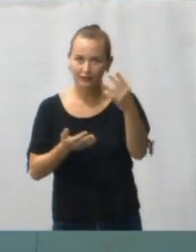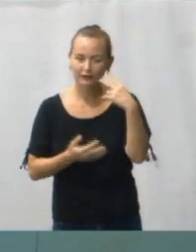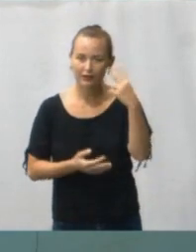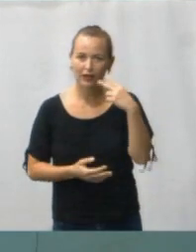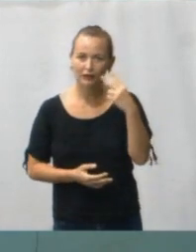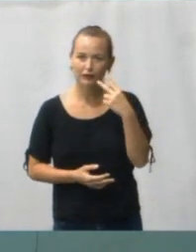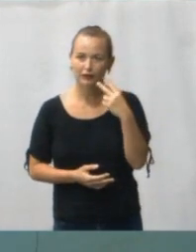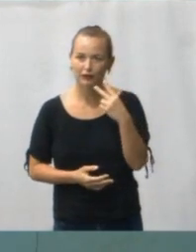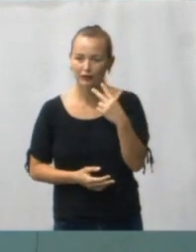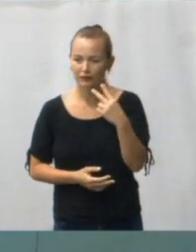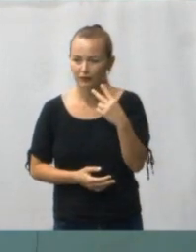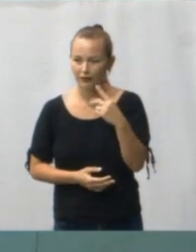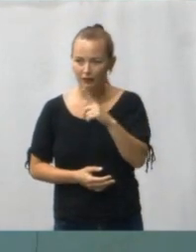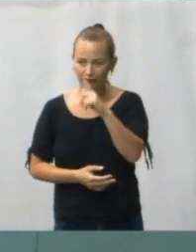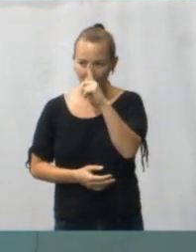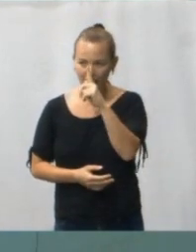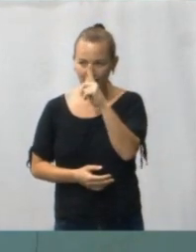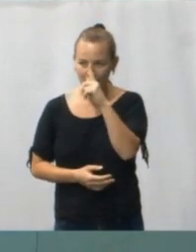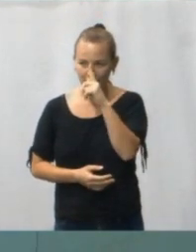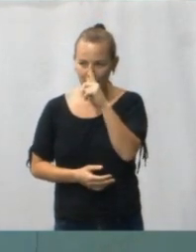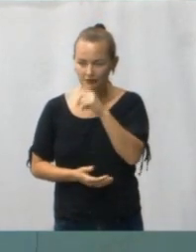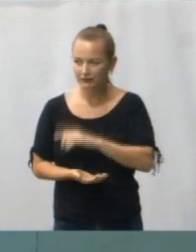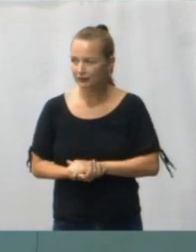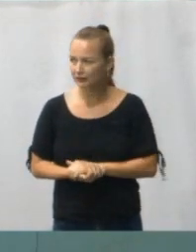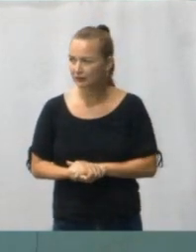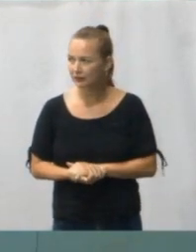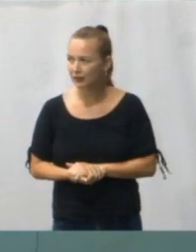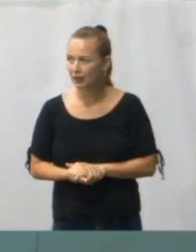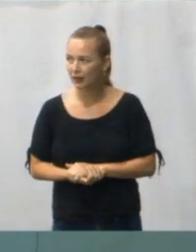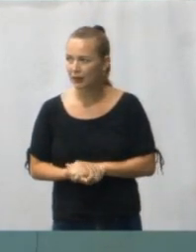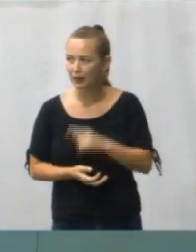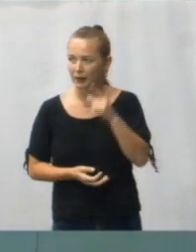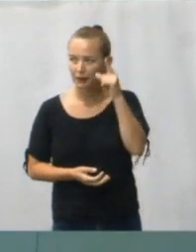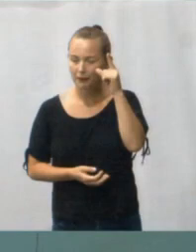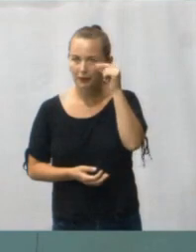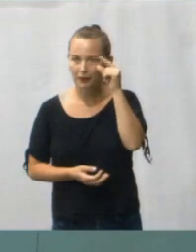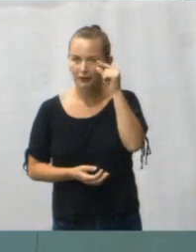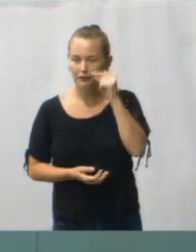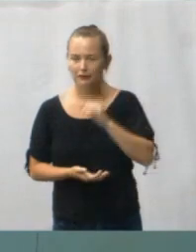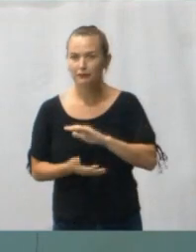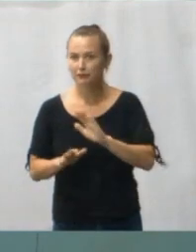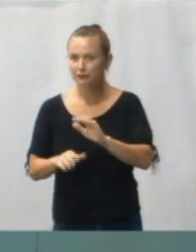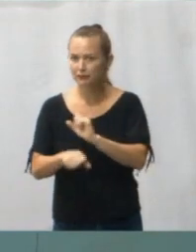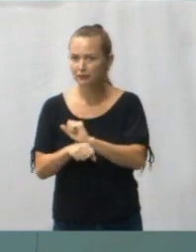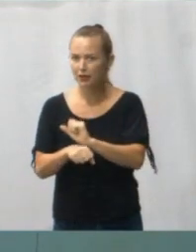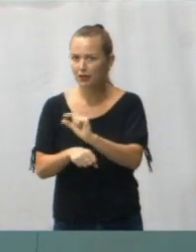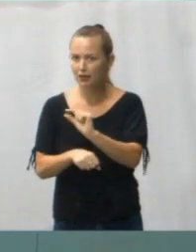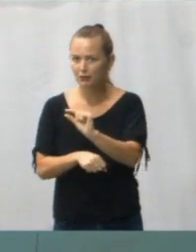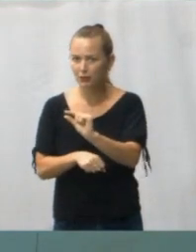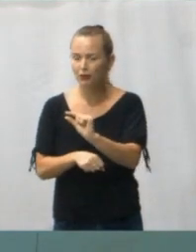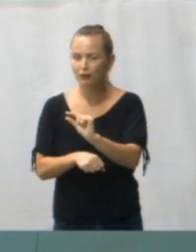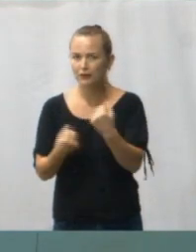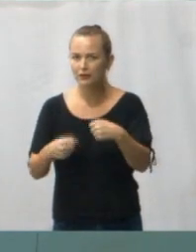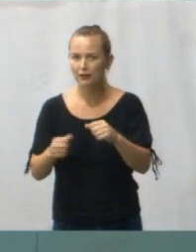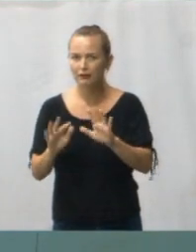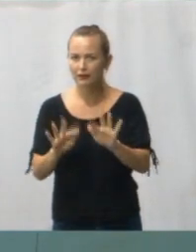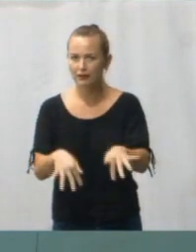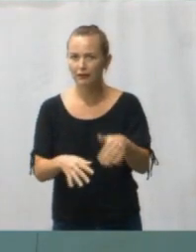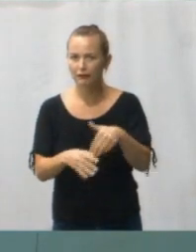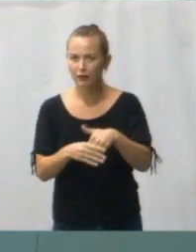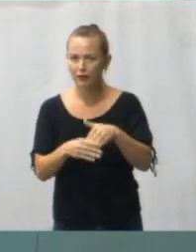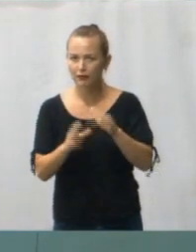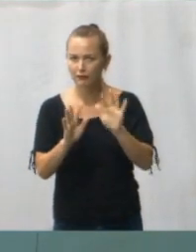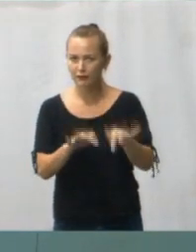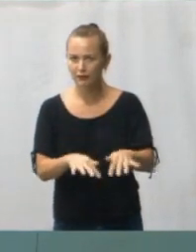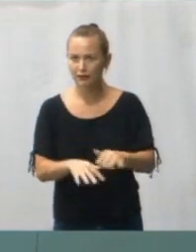faltou André vereador Brandino. Maurício, eu preciso só que você vote aqui rapidinho para poder encerrar a votação. Quem? Não, o Maurício mesmo. Aqui, ó,